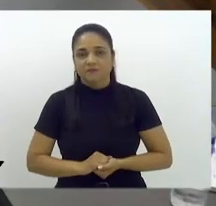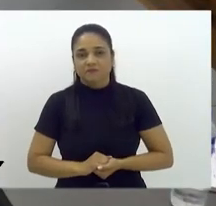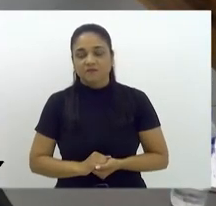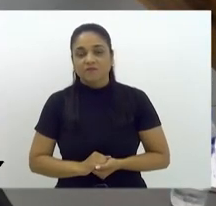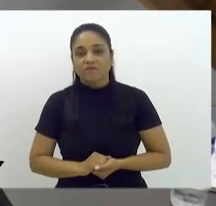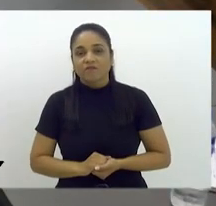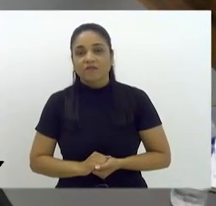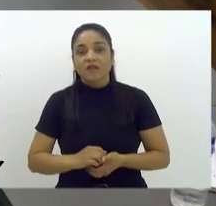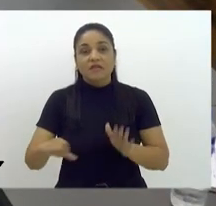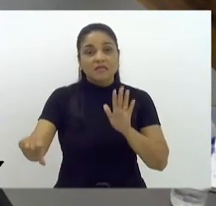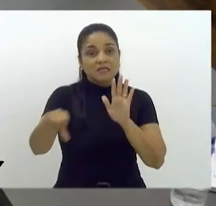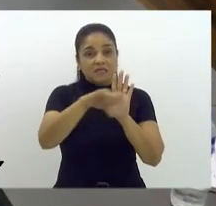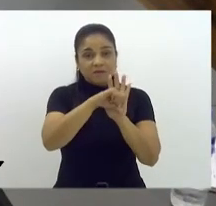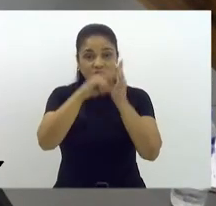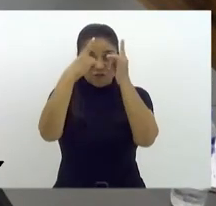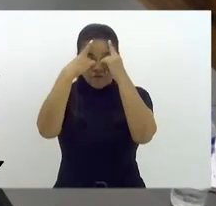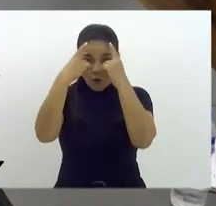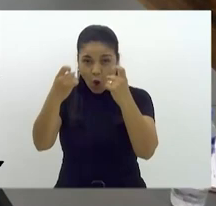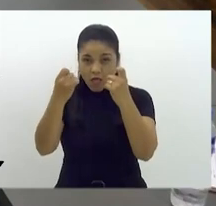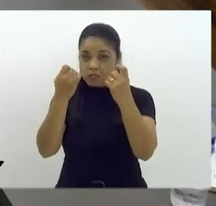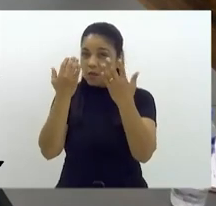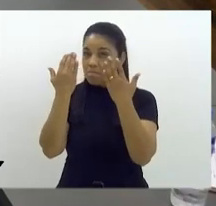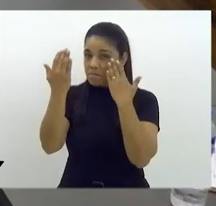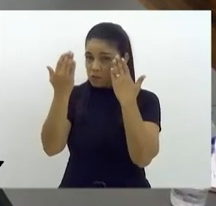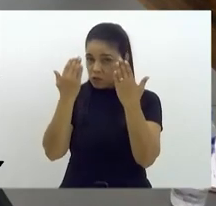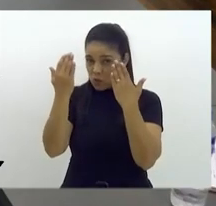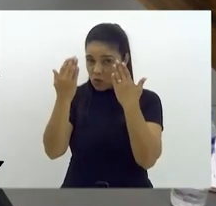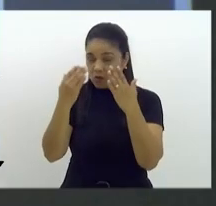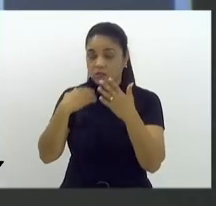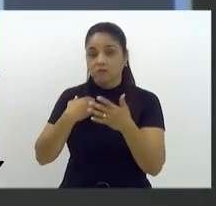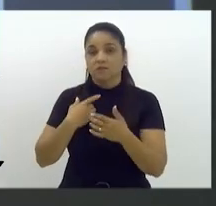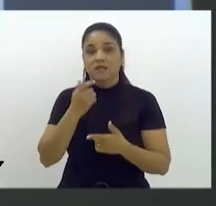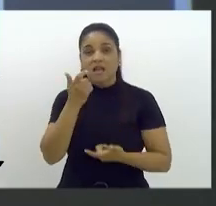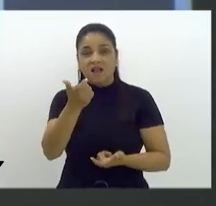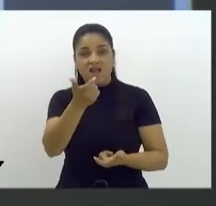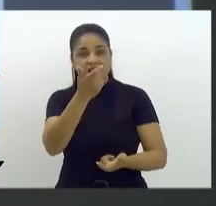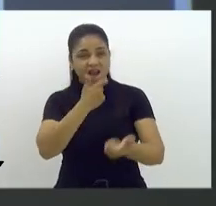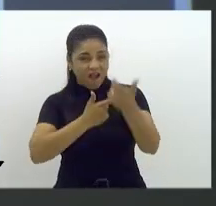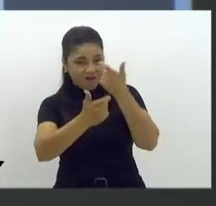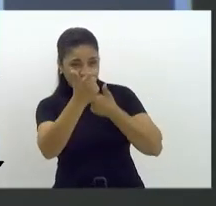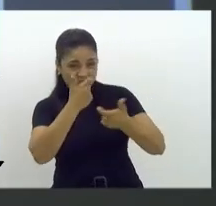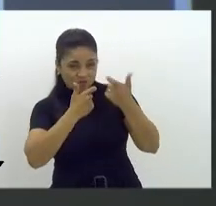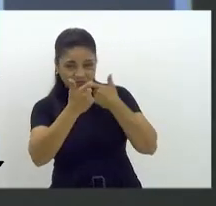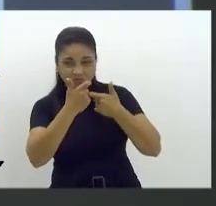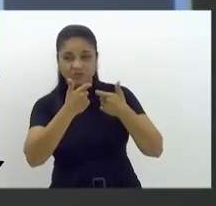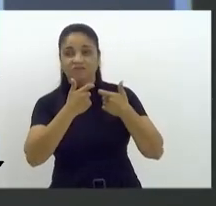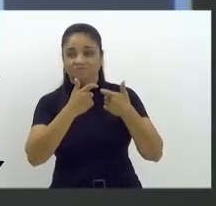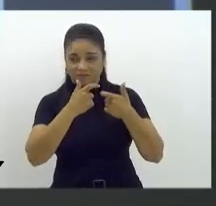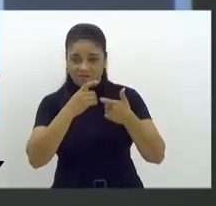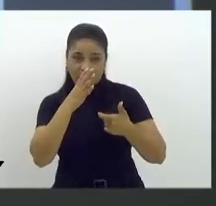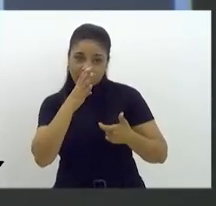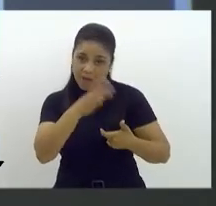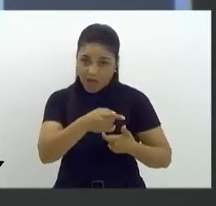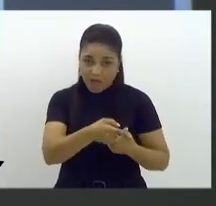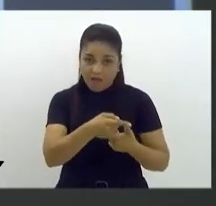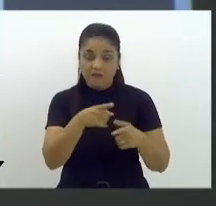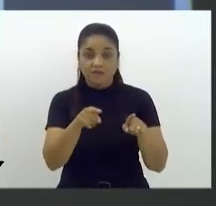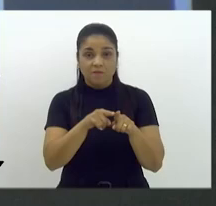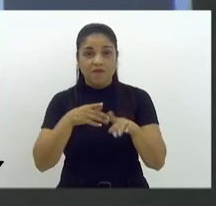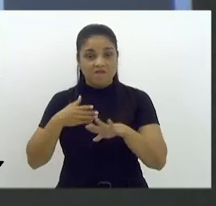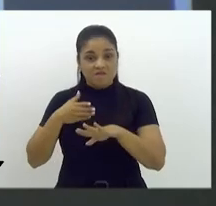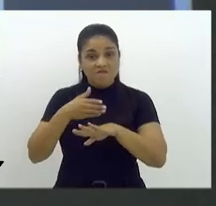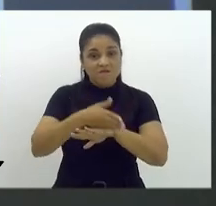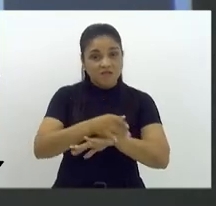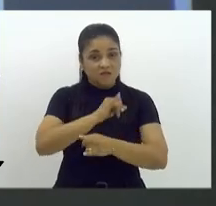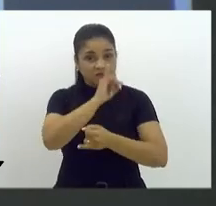creme de violência psicológica também aparece calúnia a própria invasão de dispositivo informático com